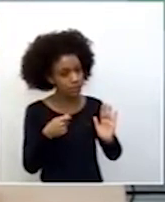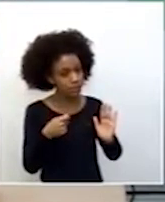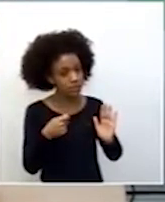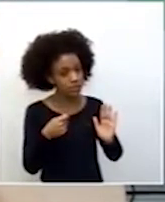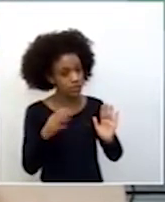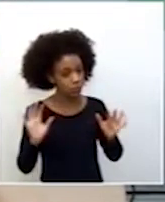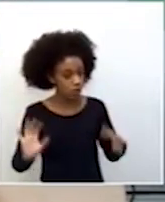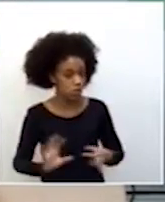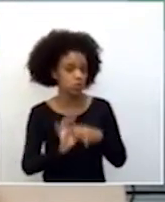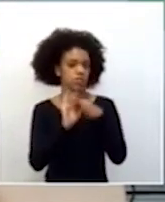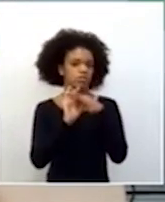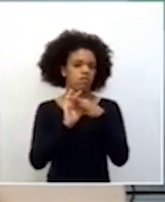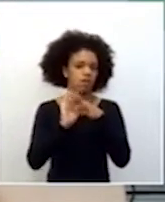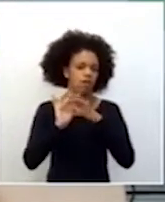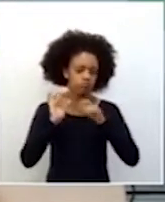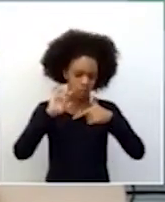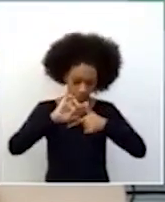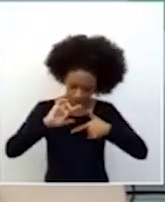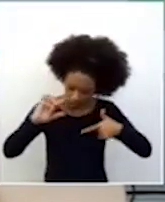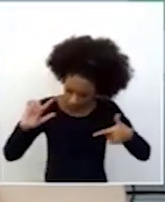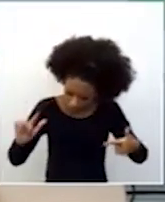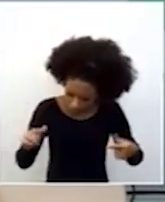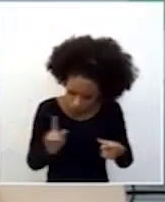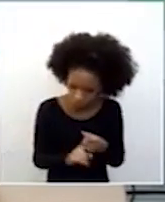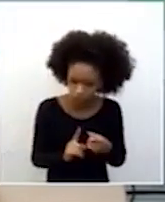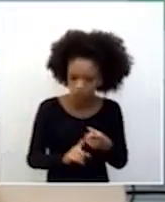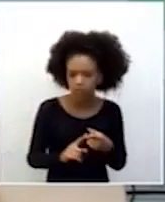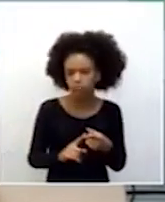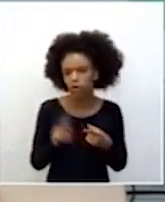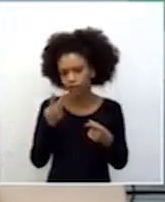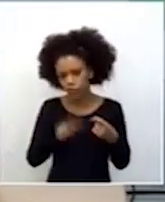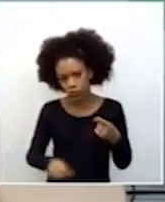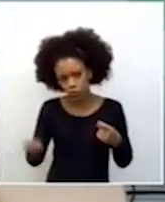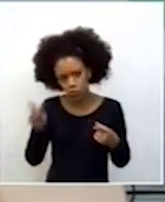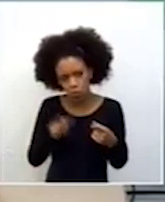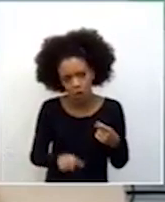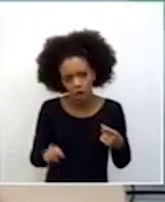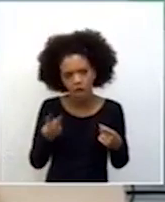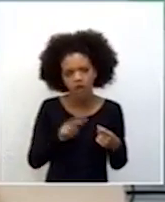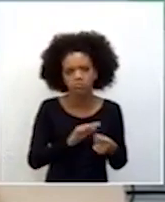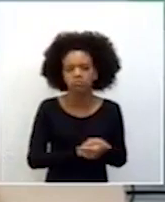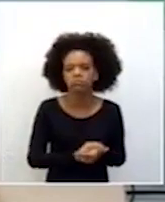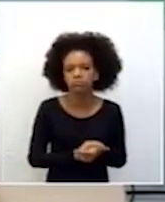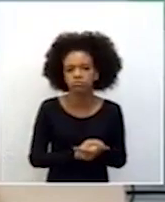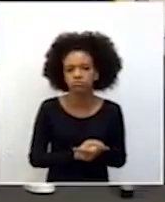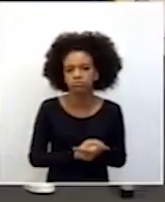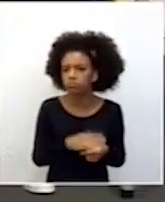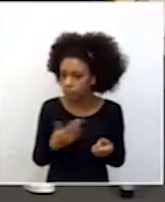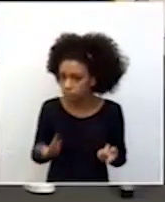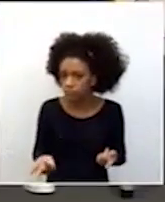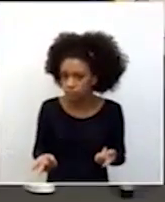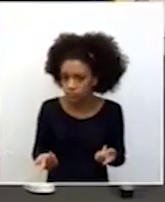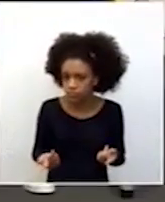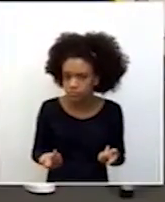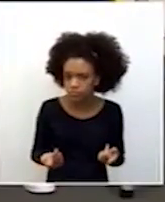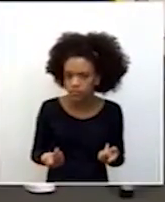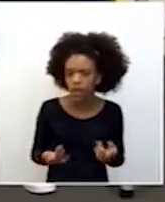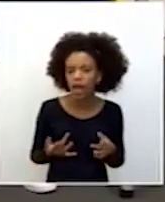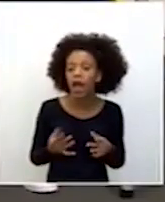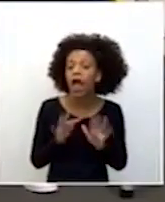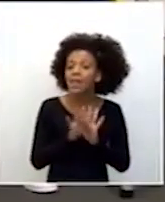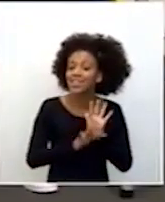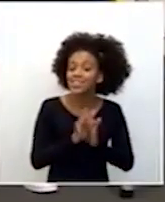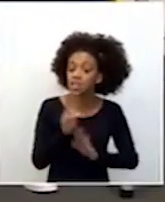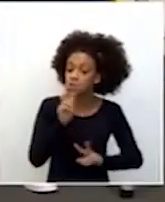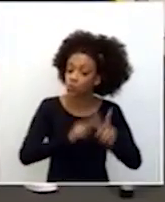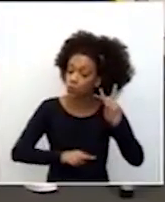ao redor dele. Isso. Imagens, no caso, gestuais, linguagem né? visual, não é, Mauro? Entendi. Textos com linguagem